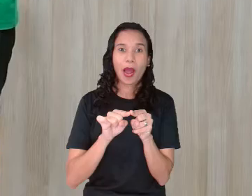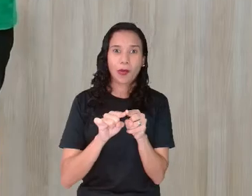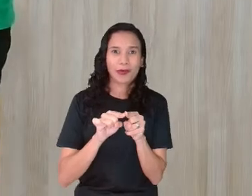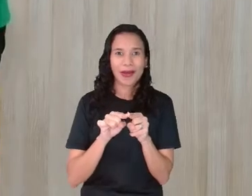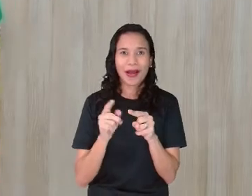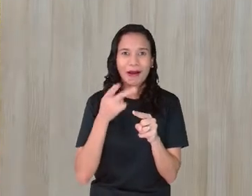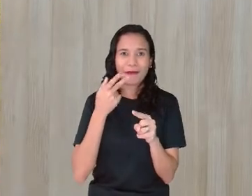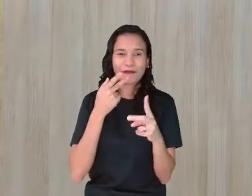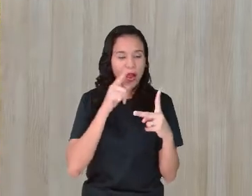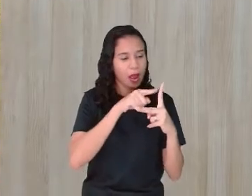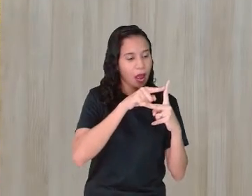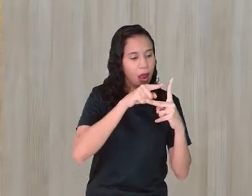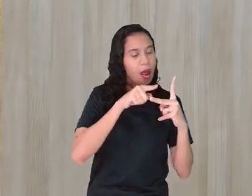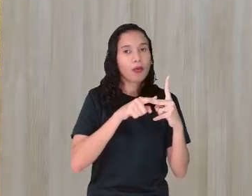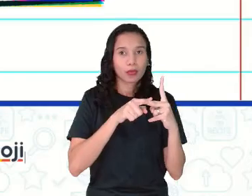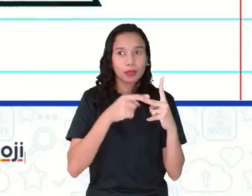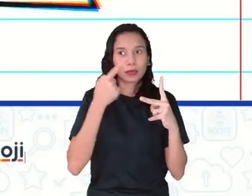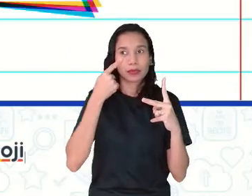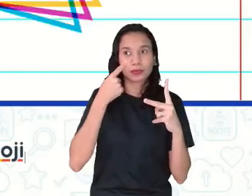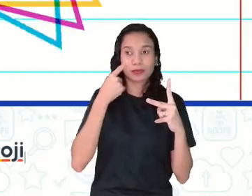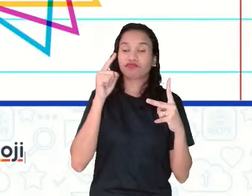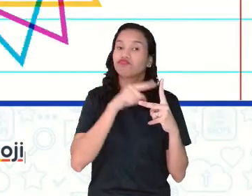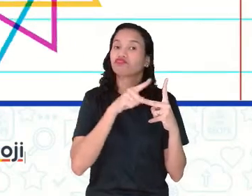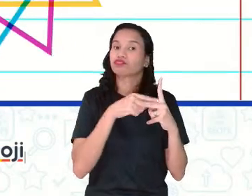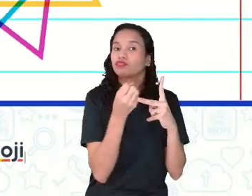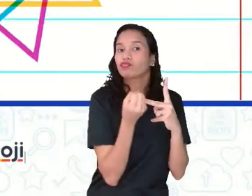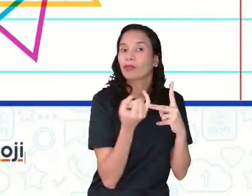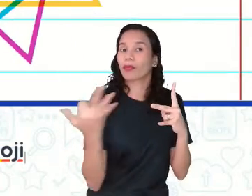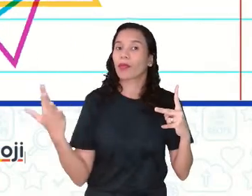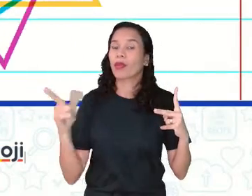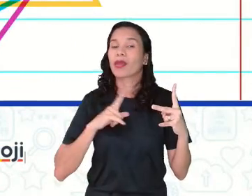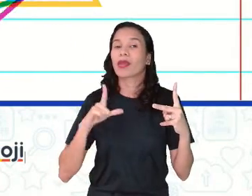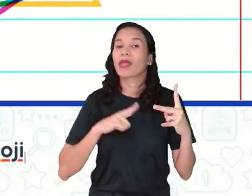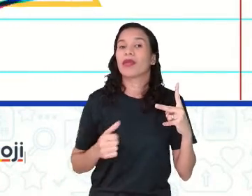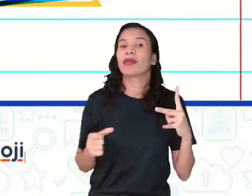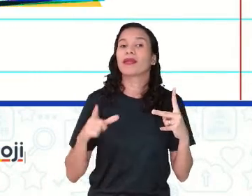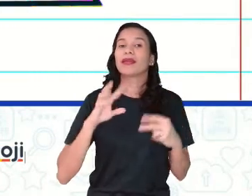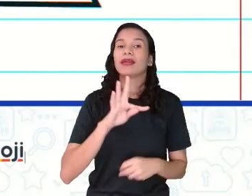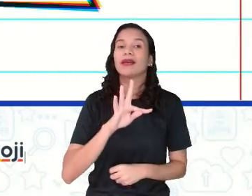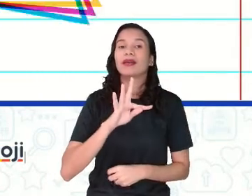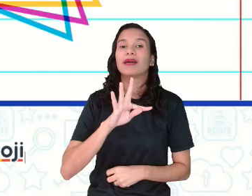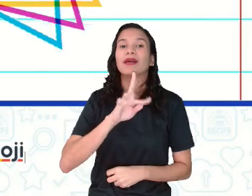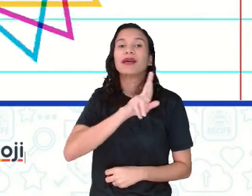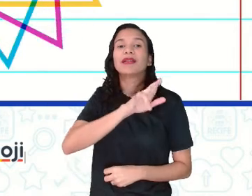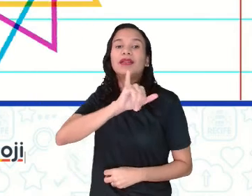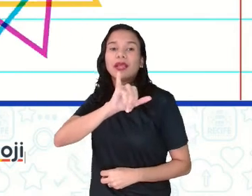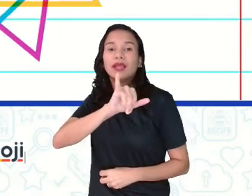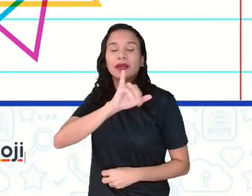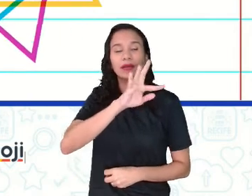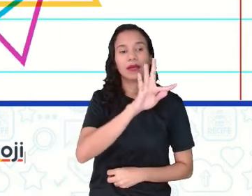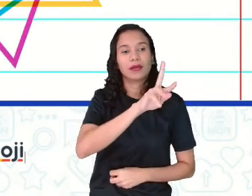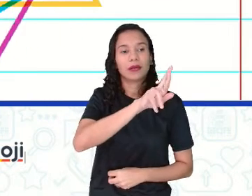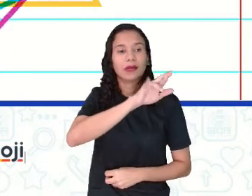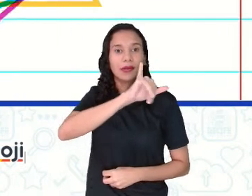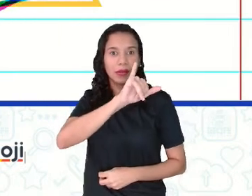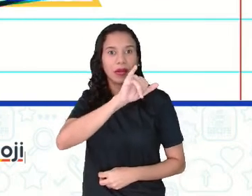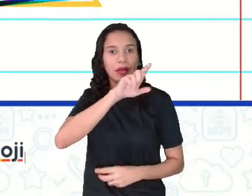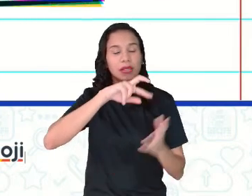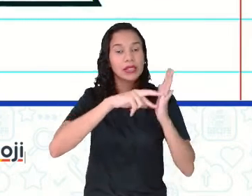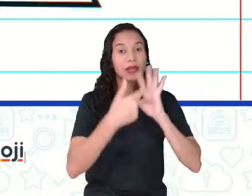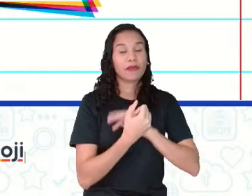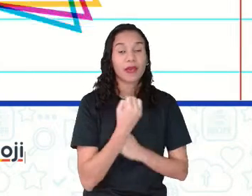ângulos e, através dos ângulos, a gente escreveu aí um prefixo, né, que é o tri. E